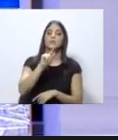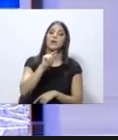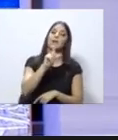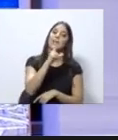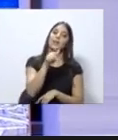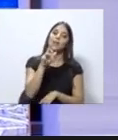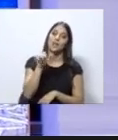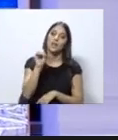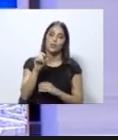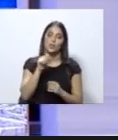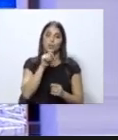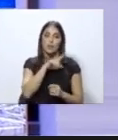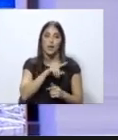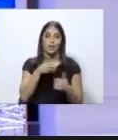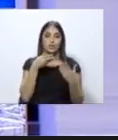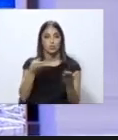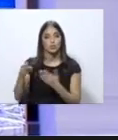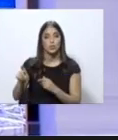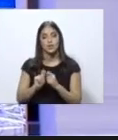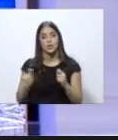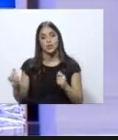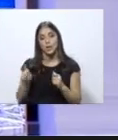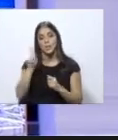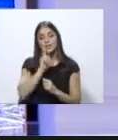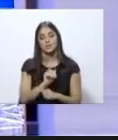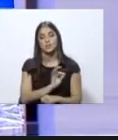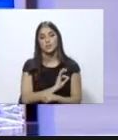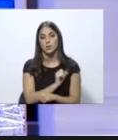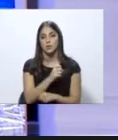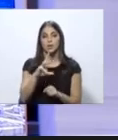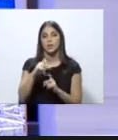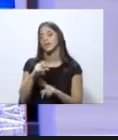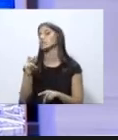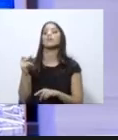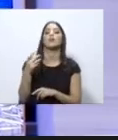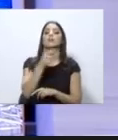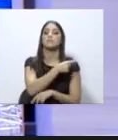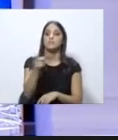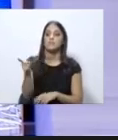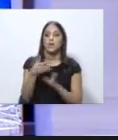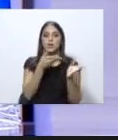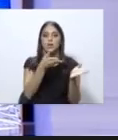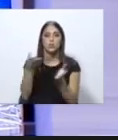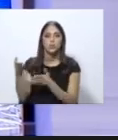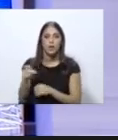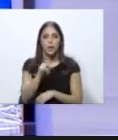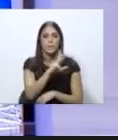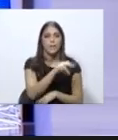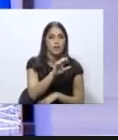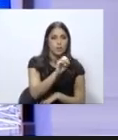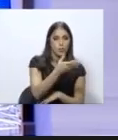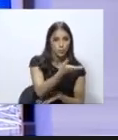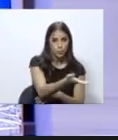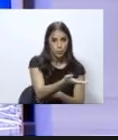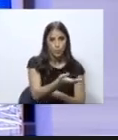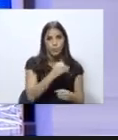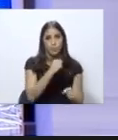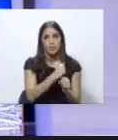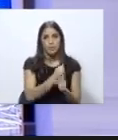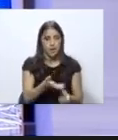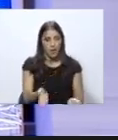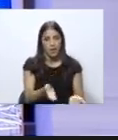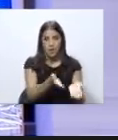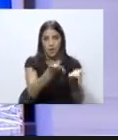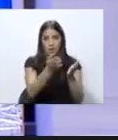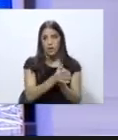veio a revelar decisiva, que é a etapa da Senhora da Graça, em que ele ajuda muito o Amaro Antunes e faz grande parte do